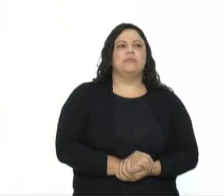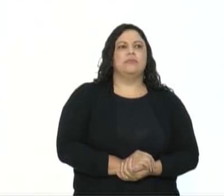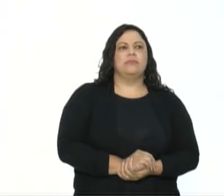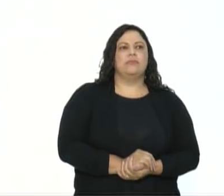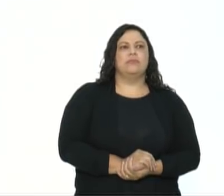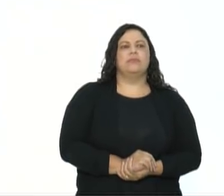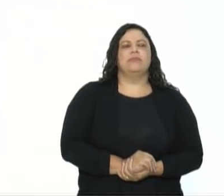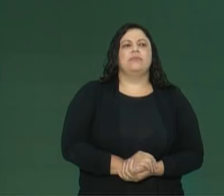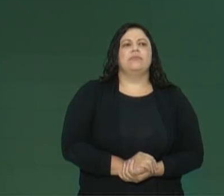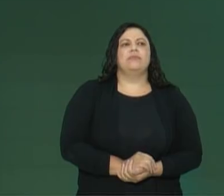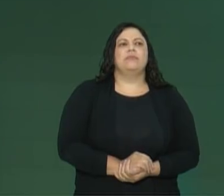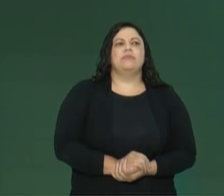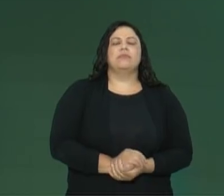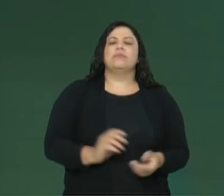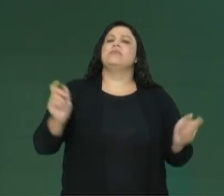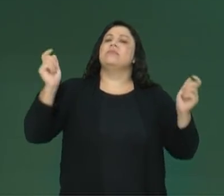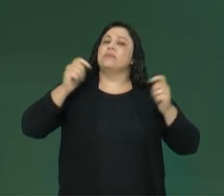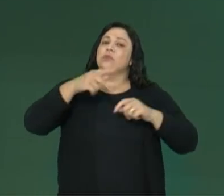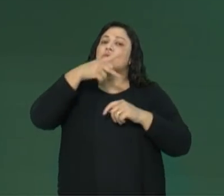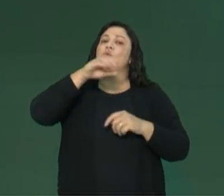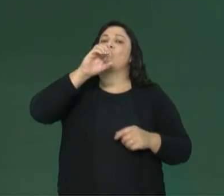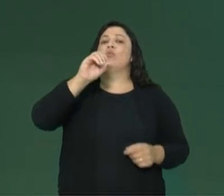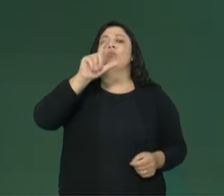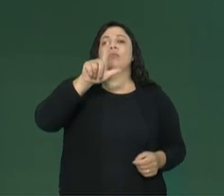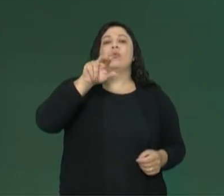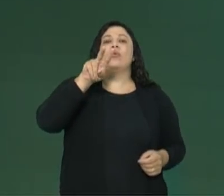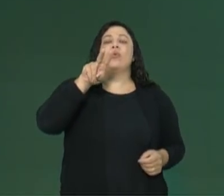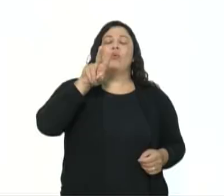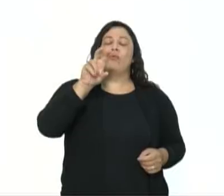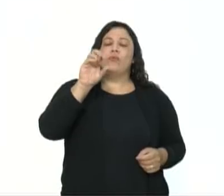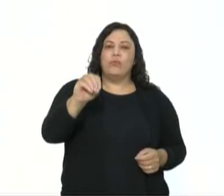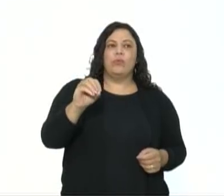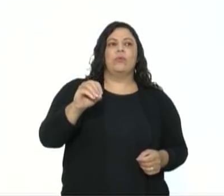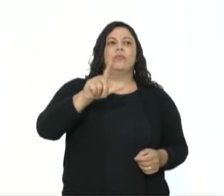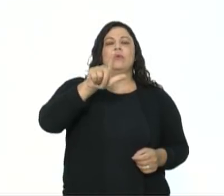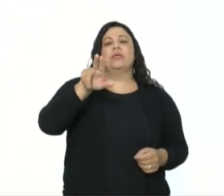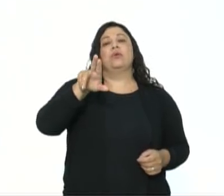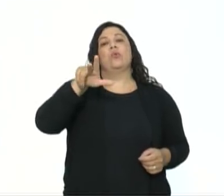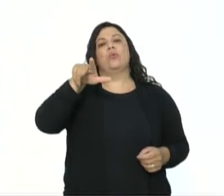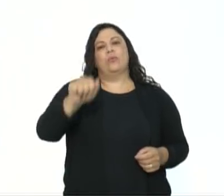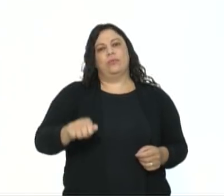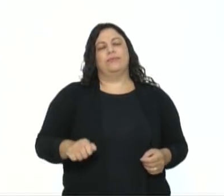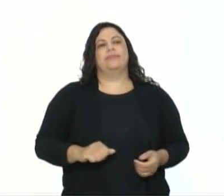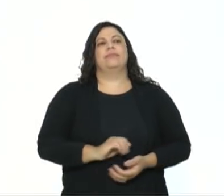Né? Aí, um polvo e uma lula.